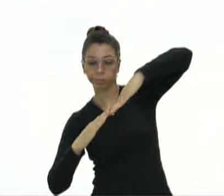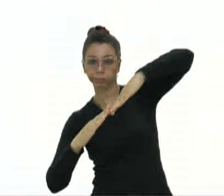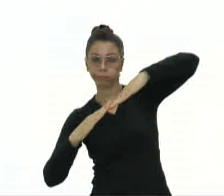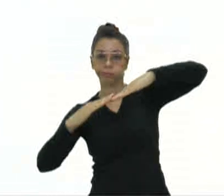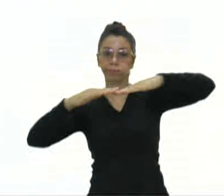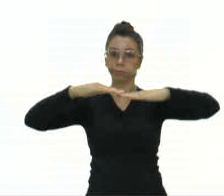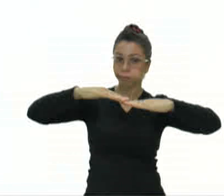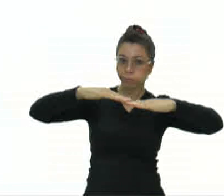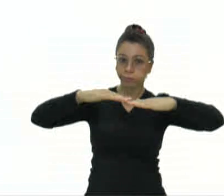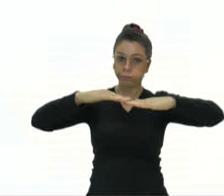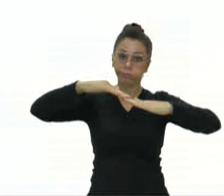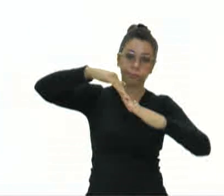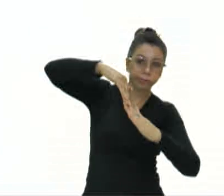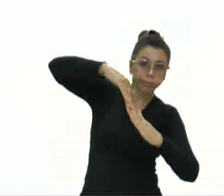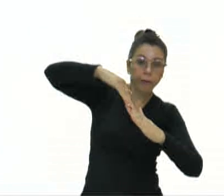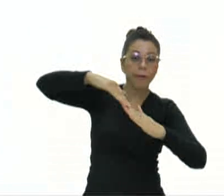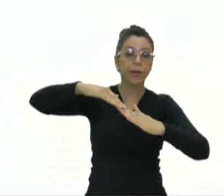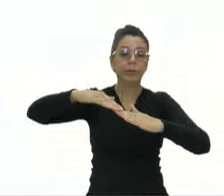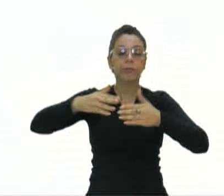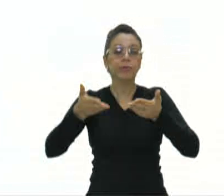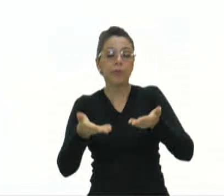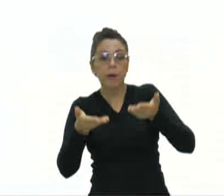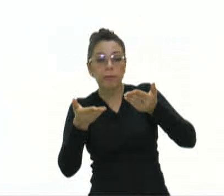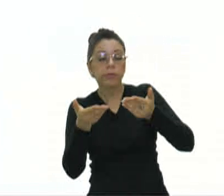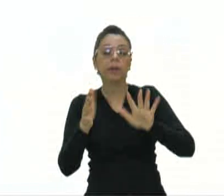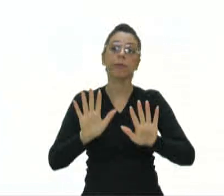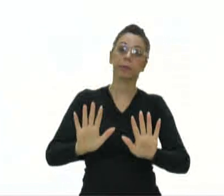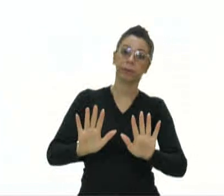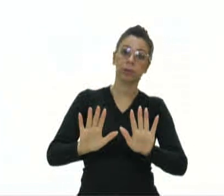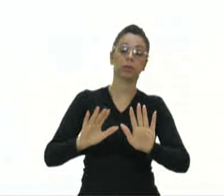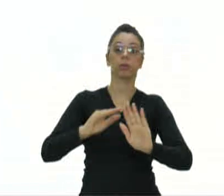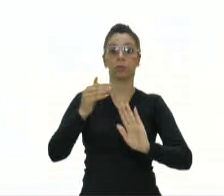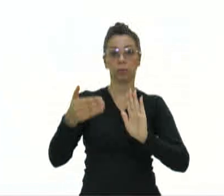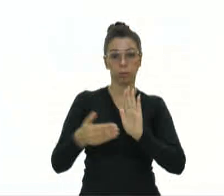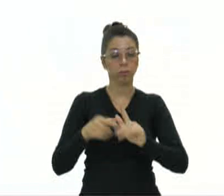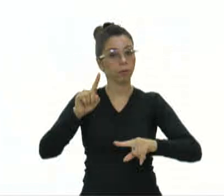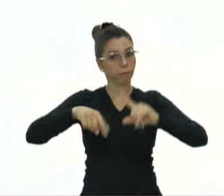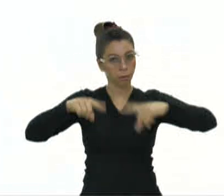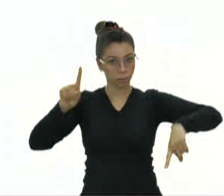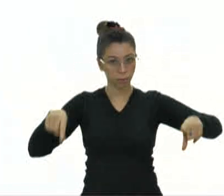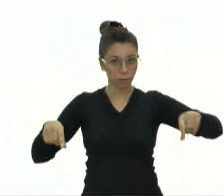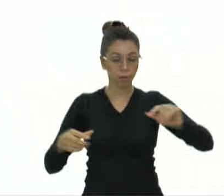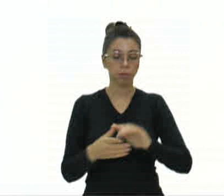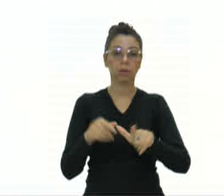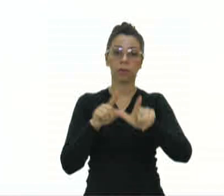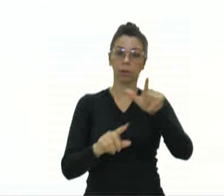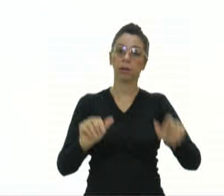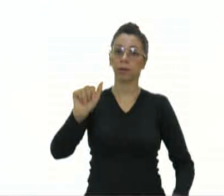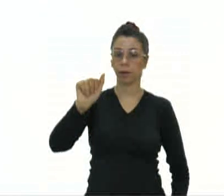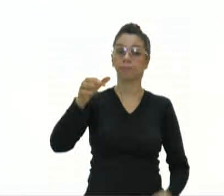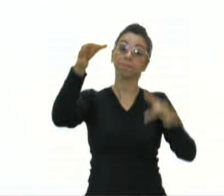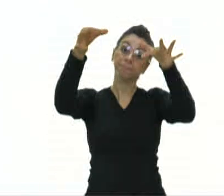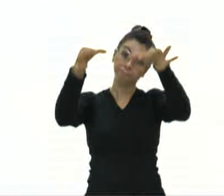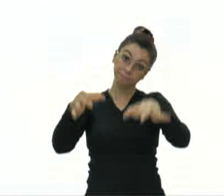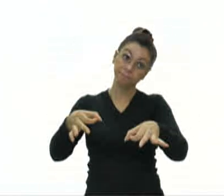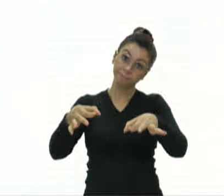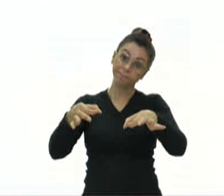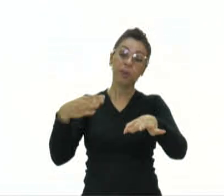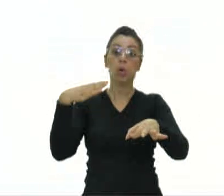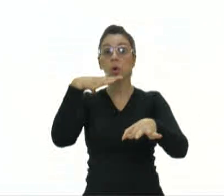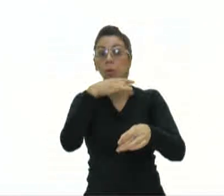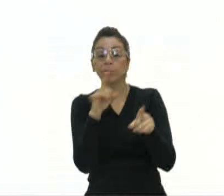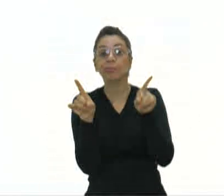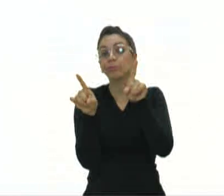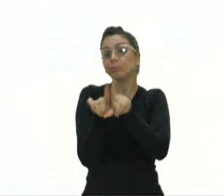menos declividade, suavidade. Então isso tudo vai ser muito variável. Então letra A também está certo e,